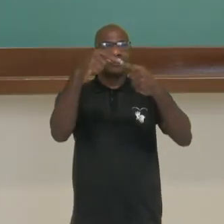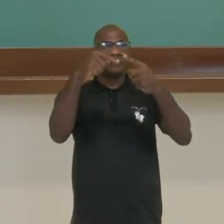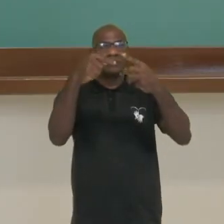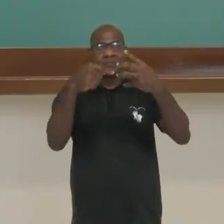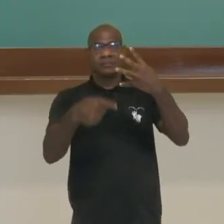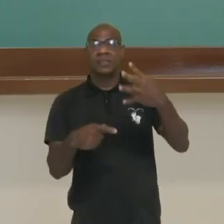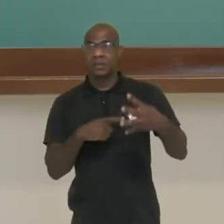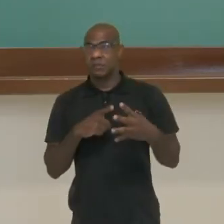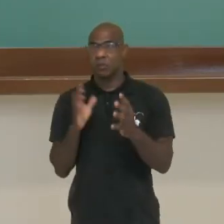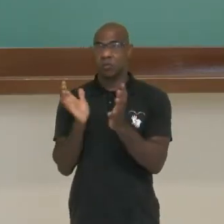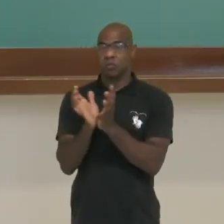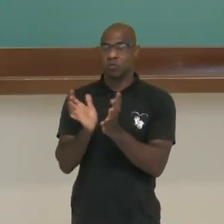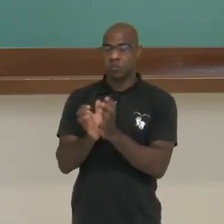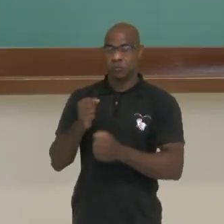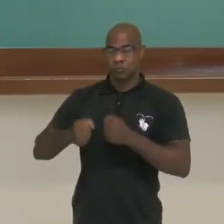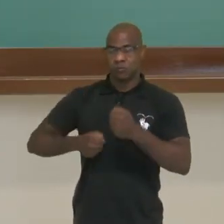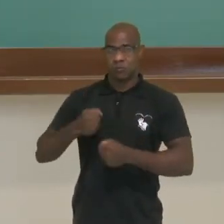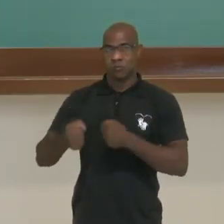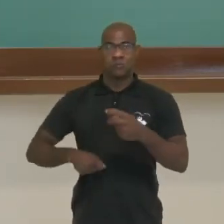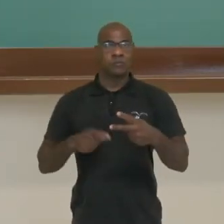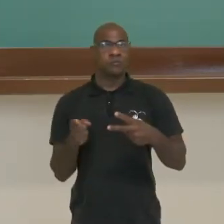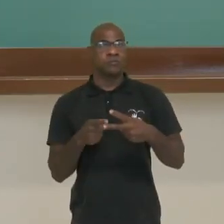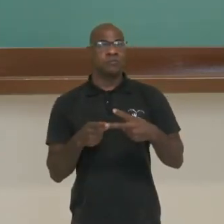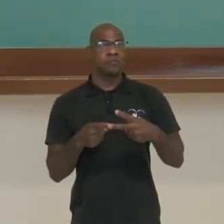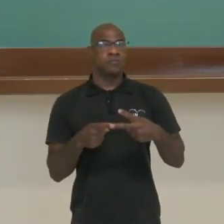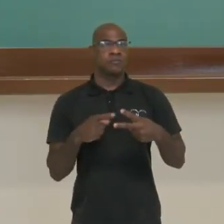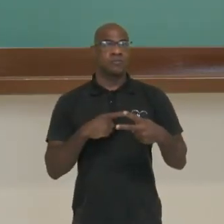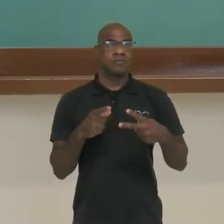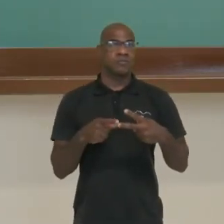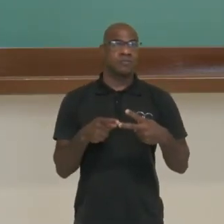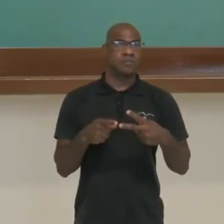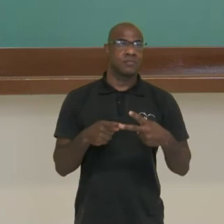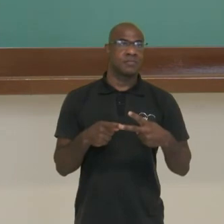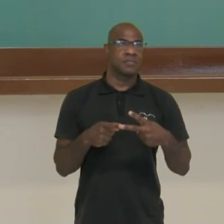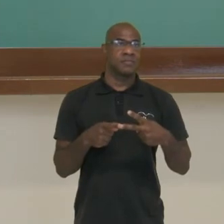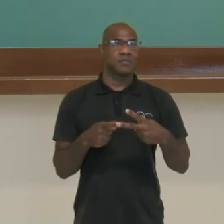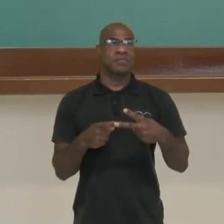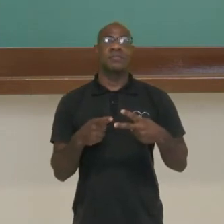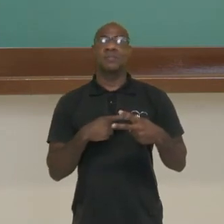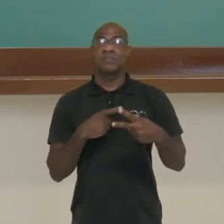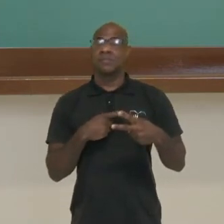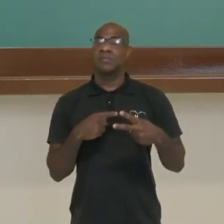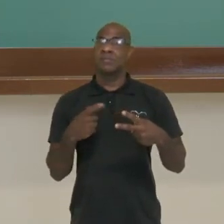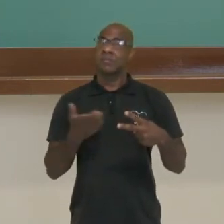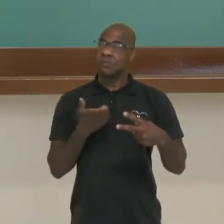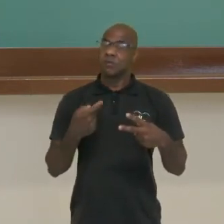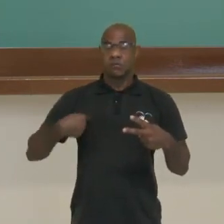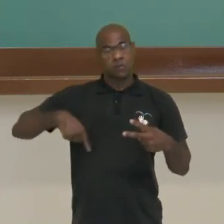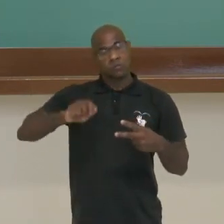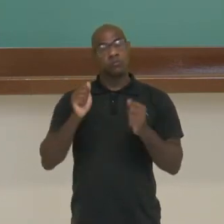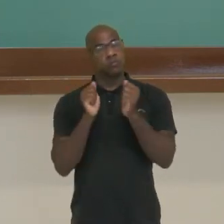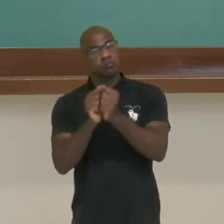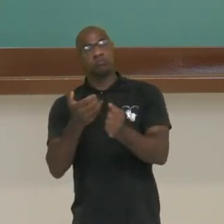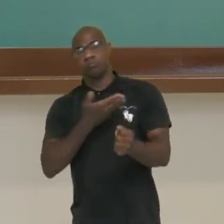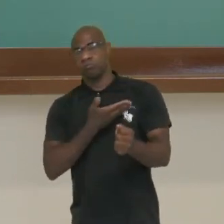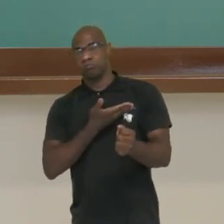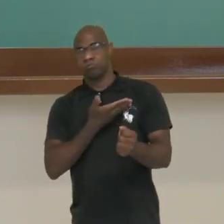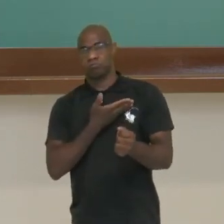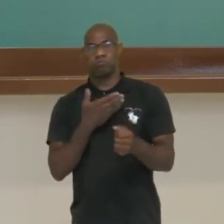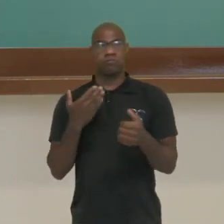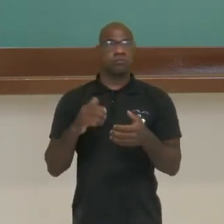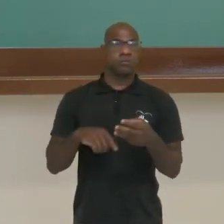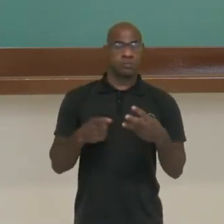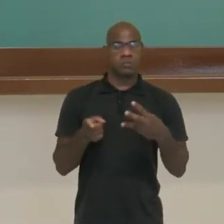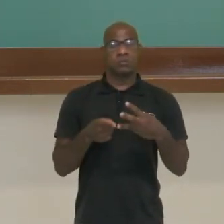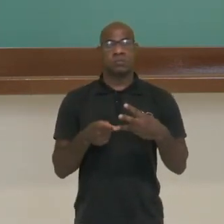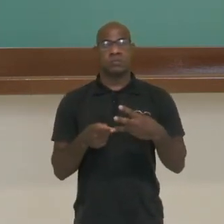uma equipe de corrida. Let's get together with some friends. Vamos sair junto com alguns amigos. Do you belong